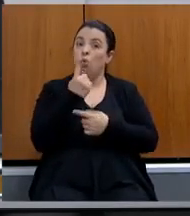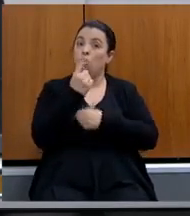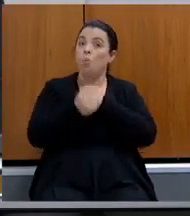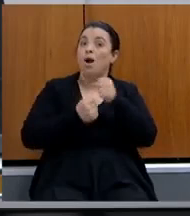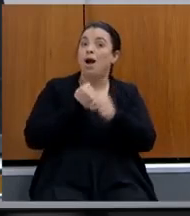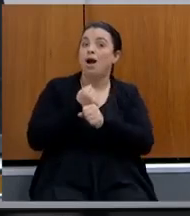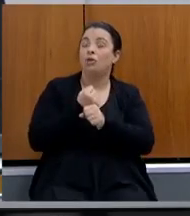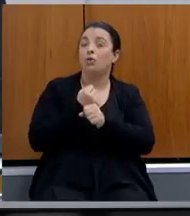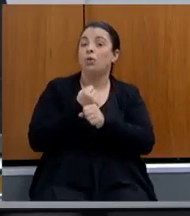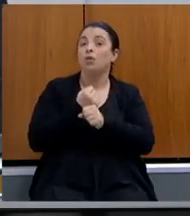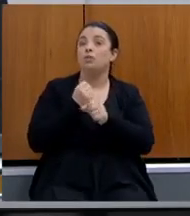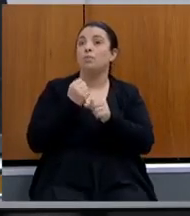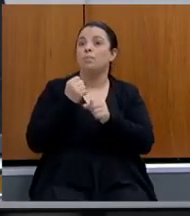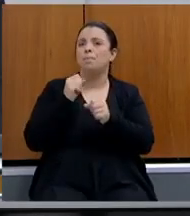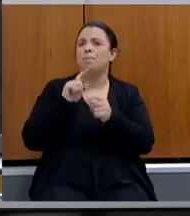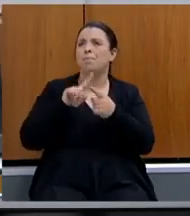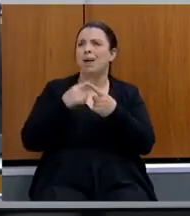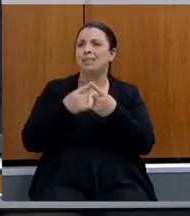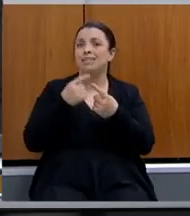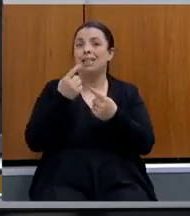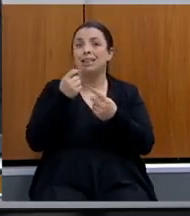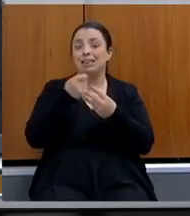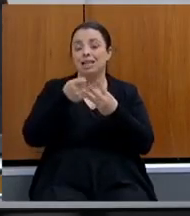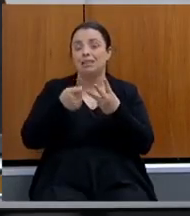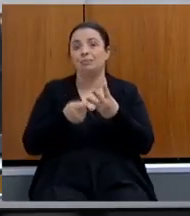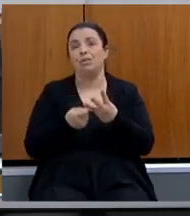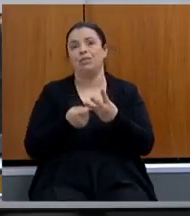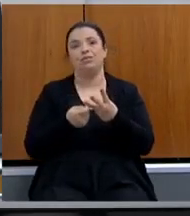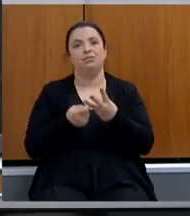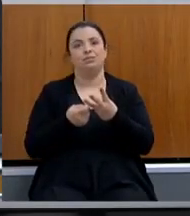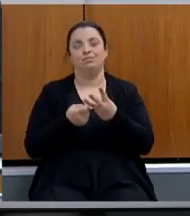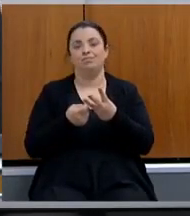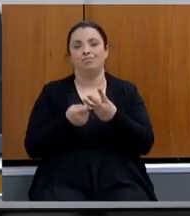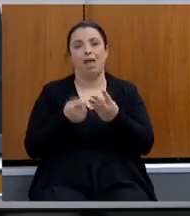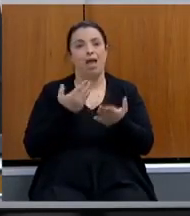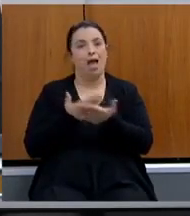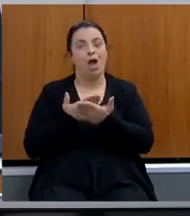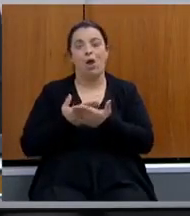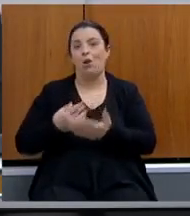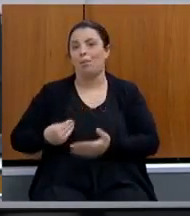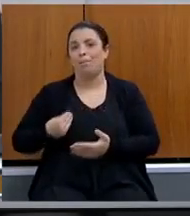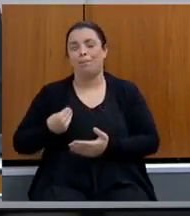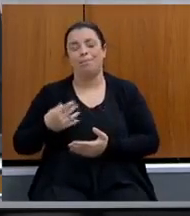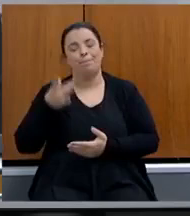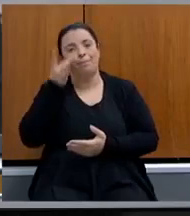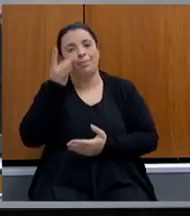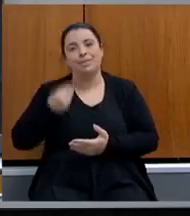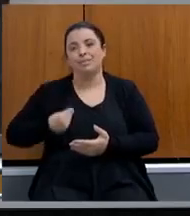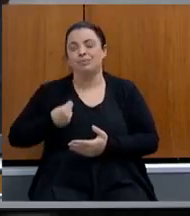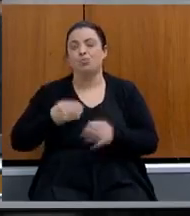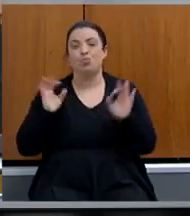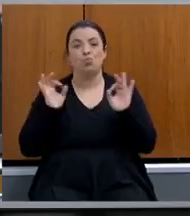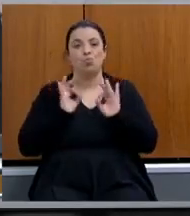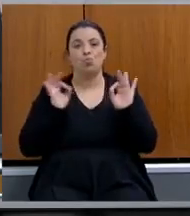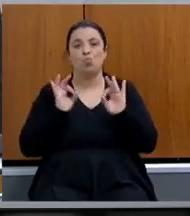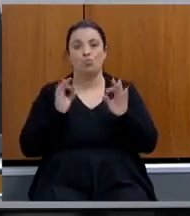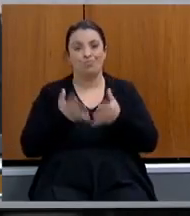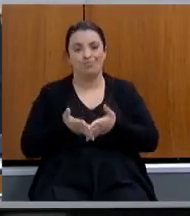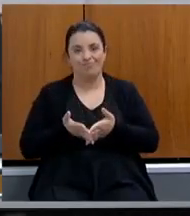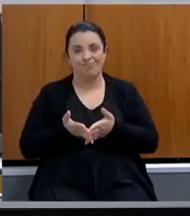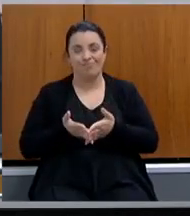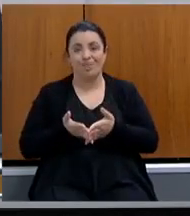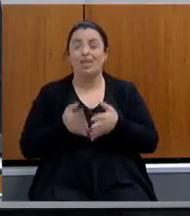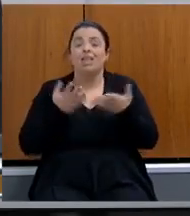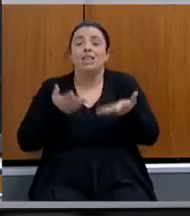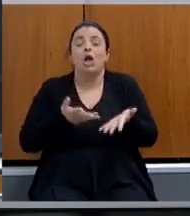é para qualquer um que entende a seriedade do que significa educação e é de se